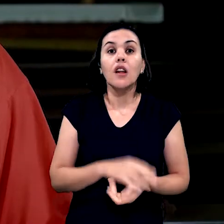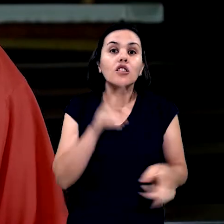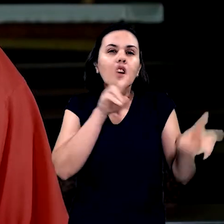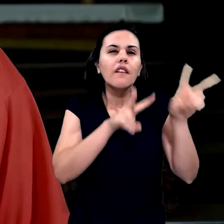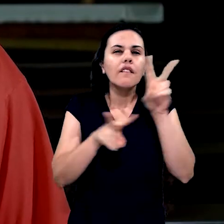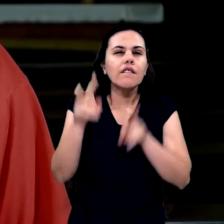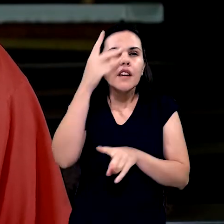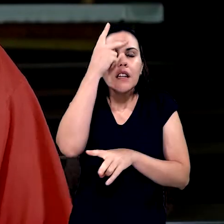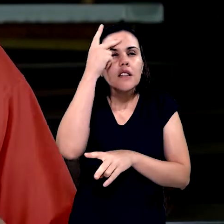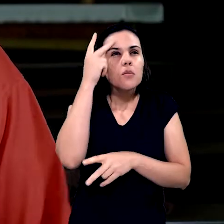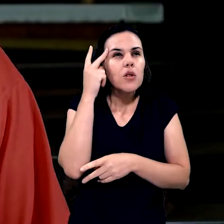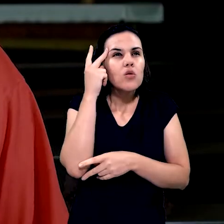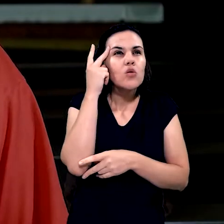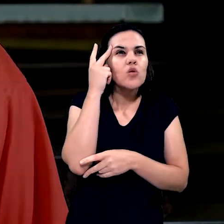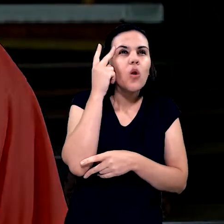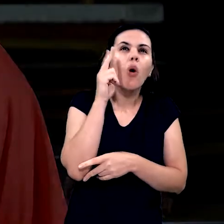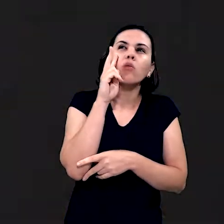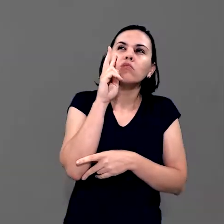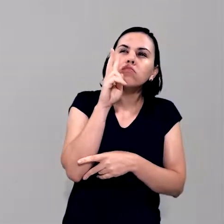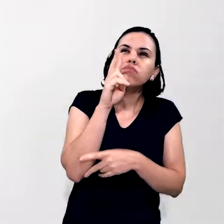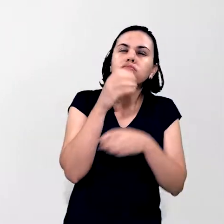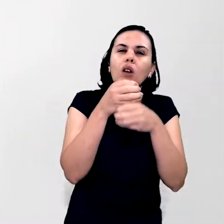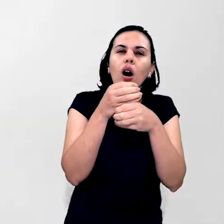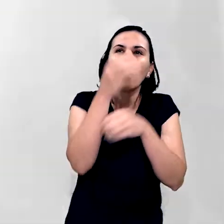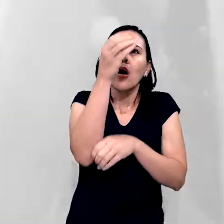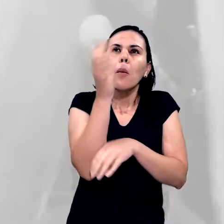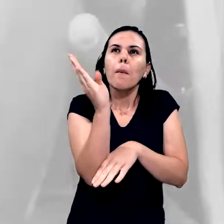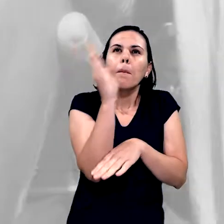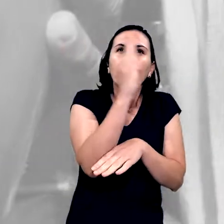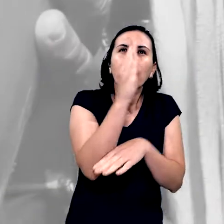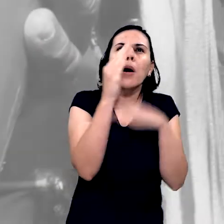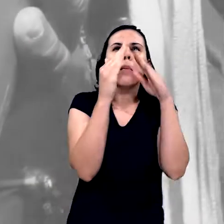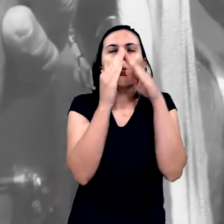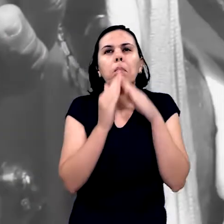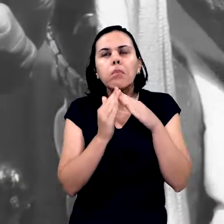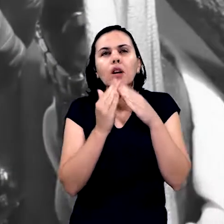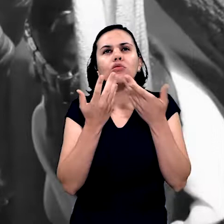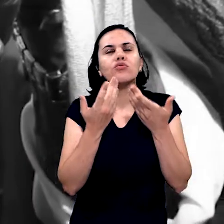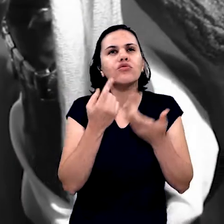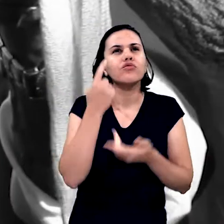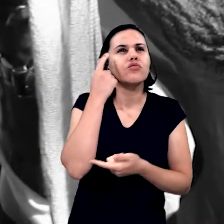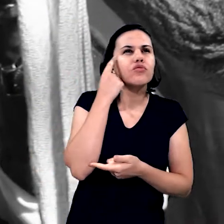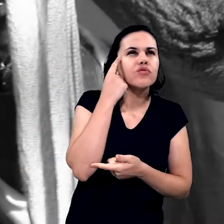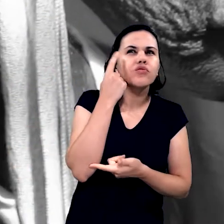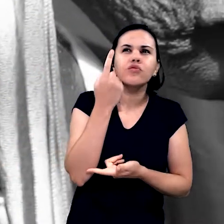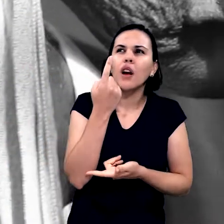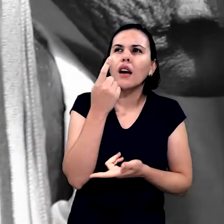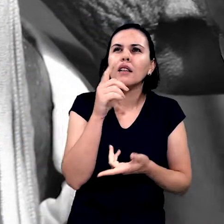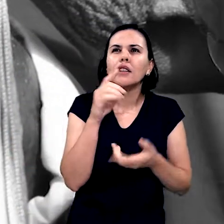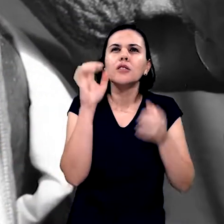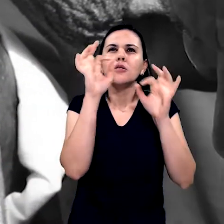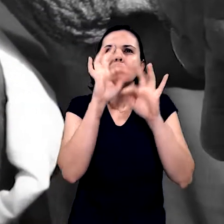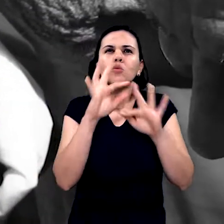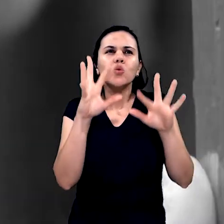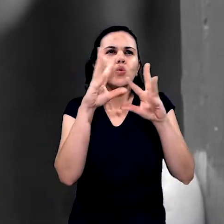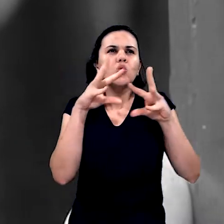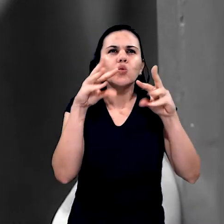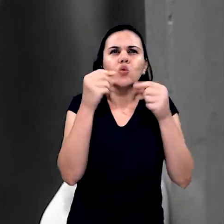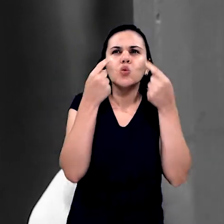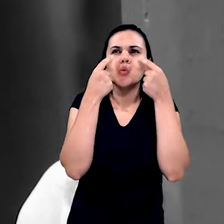as pessoas se ajoelhando diante do mastro, pedindo as suas graças na presença do resplendor do